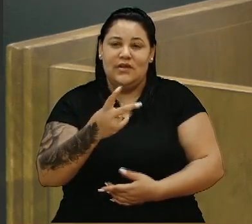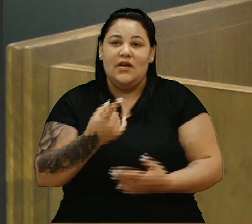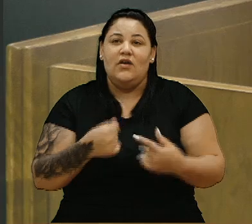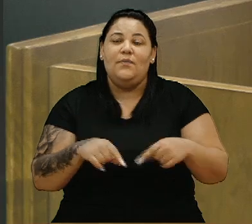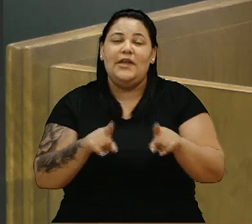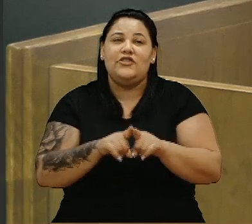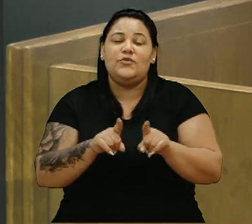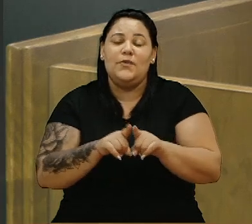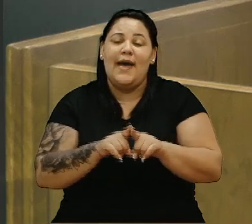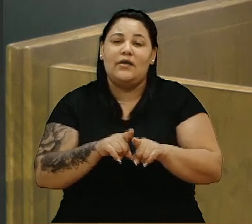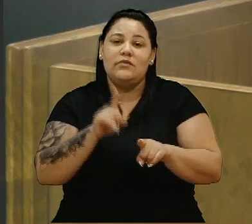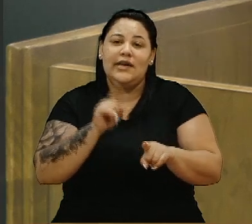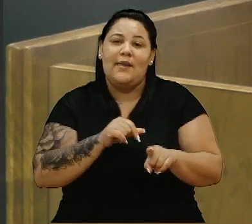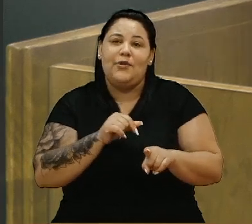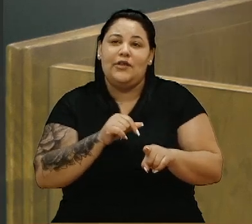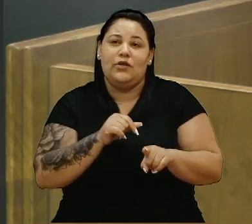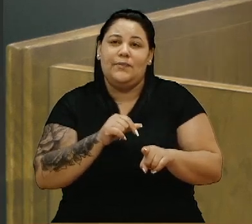tutelar.